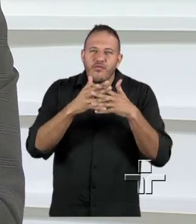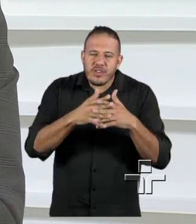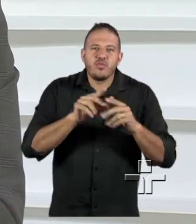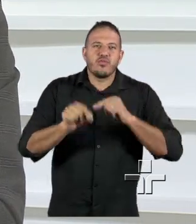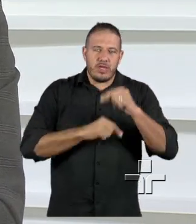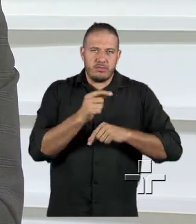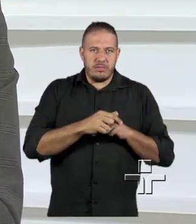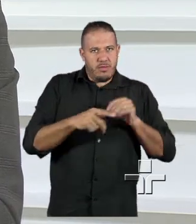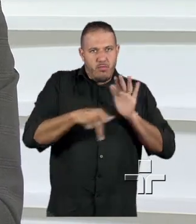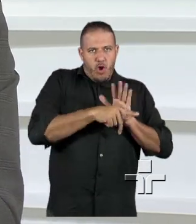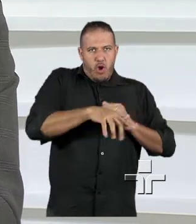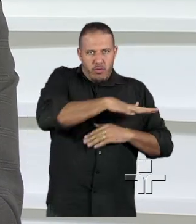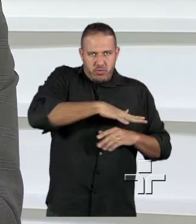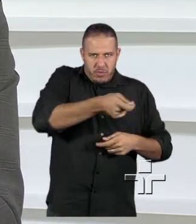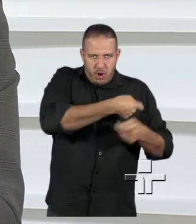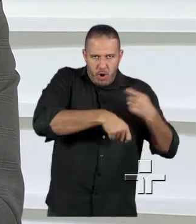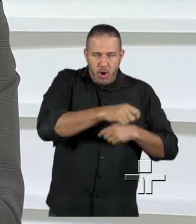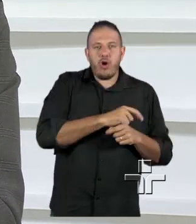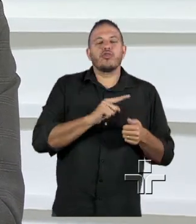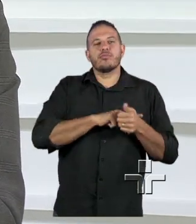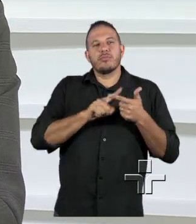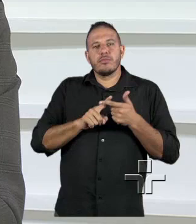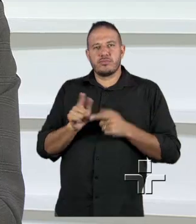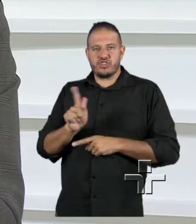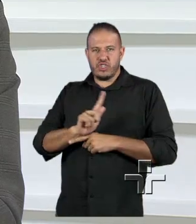gestão. Porque ele é o proprietário do